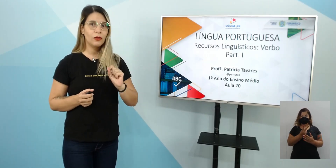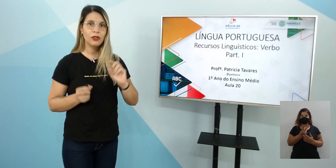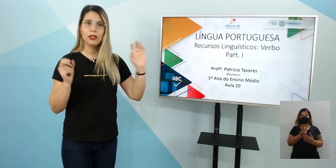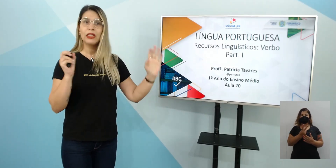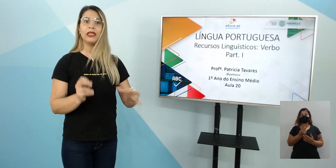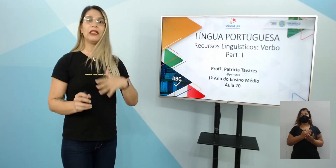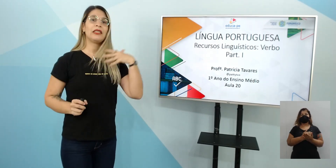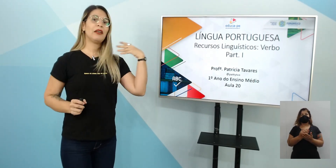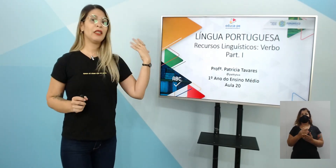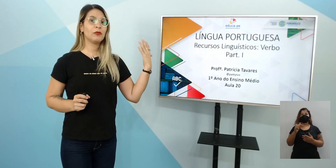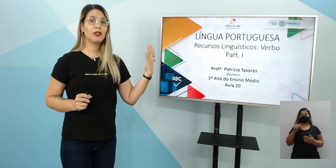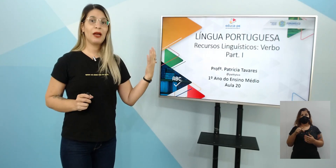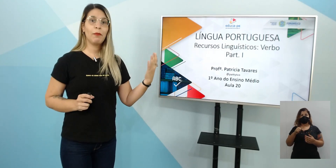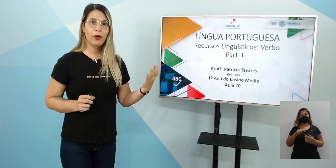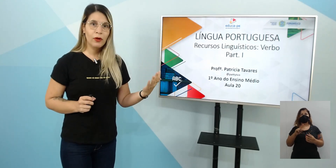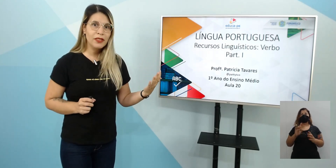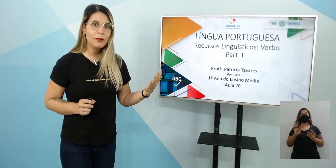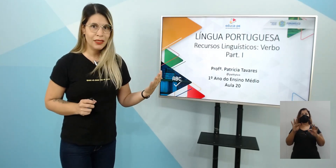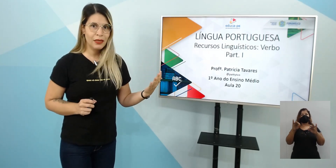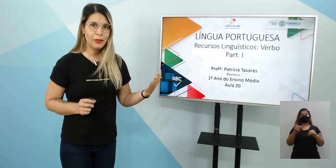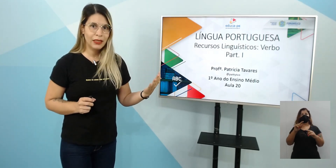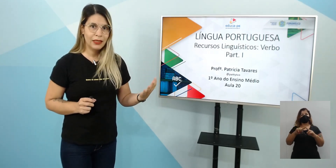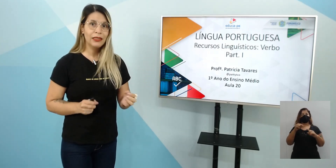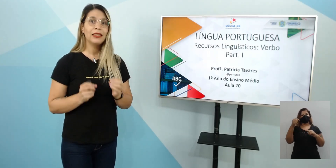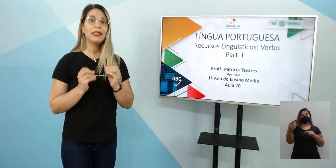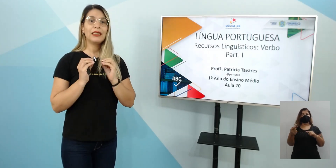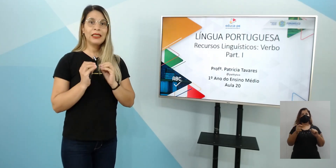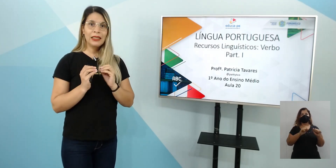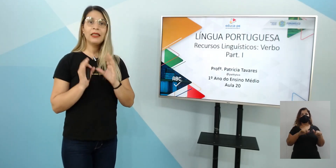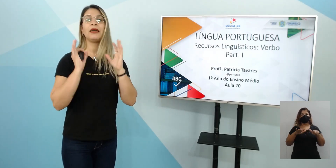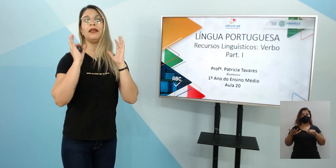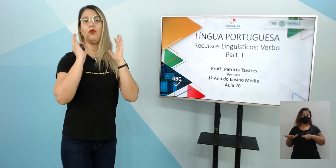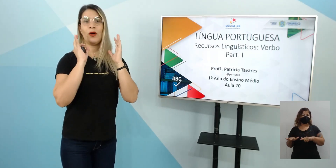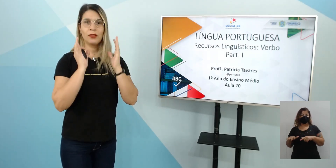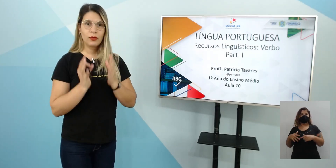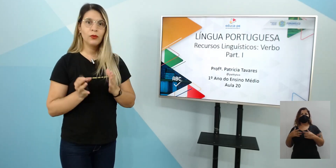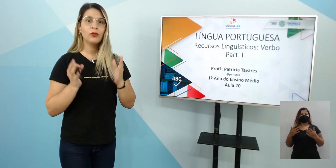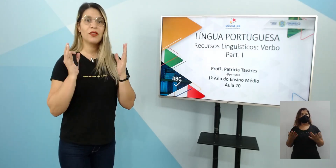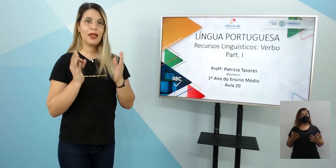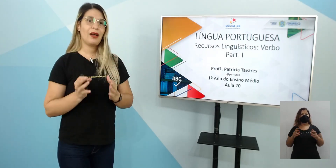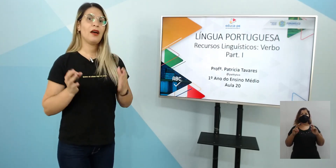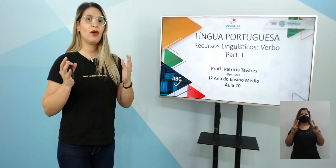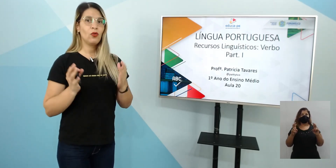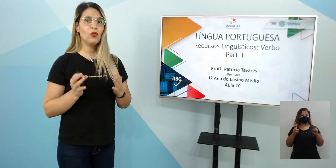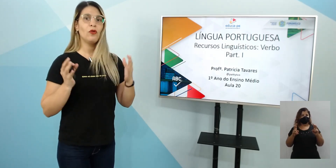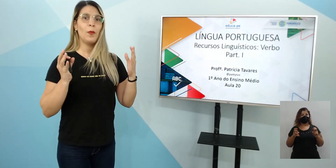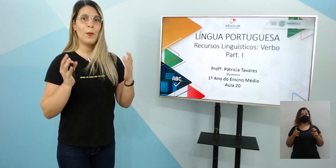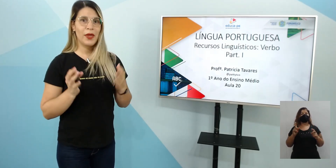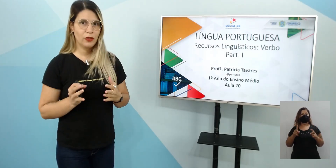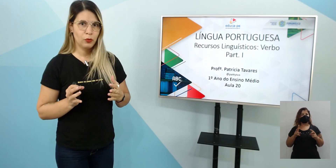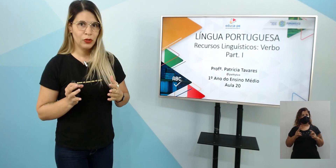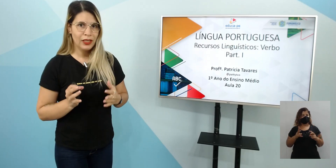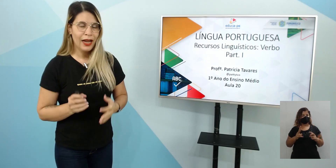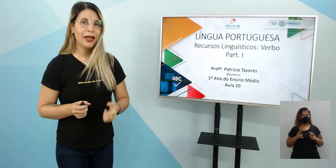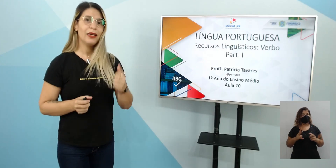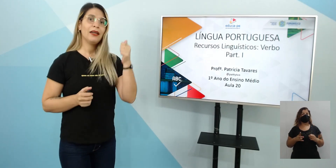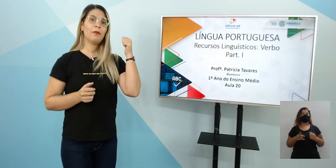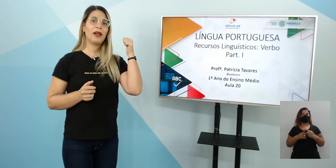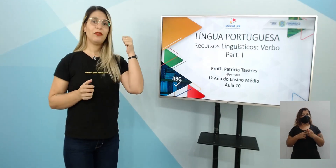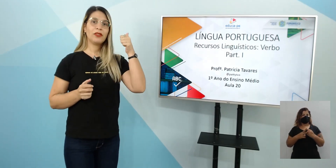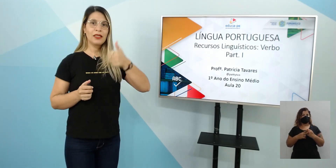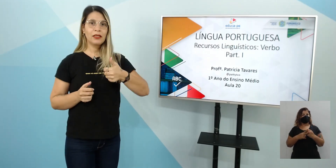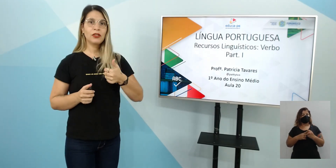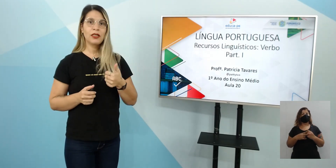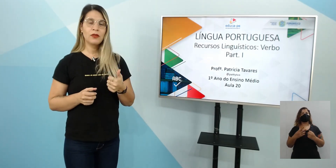começar hoje e terminamos na próxima semana e o assunto será o mesmo, tá?